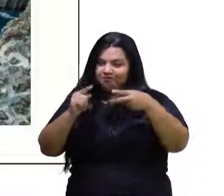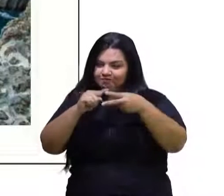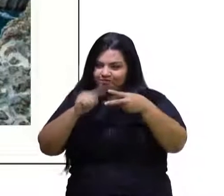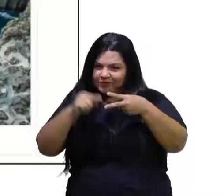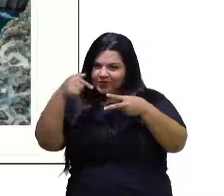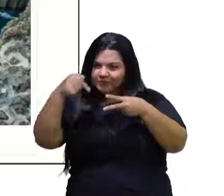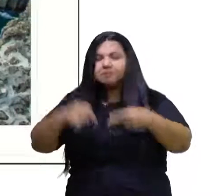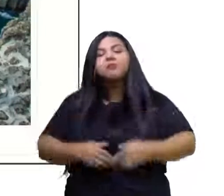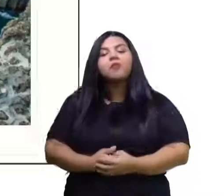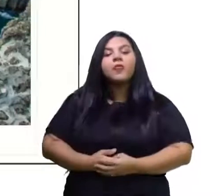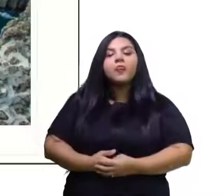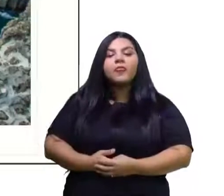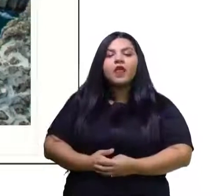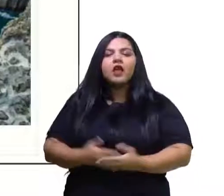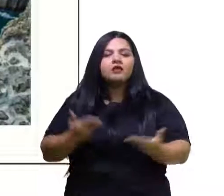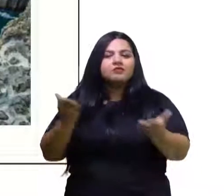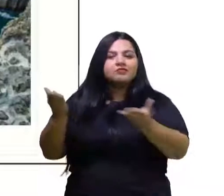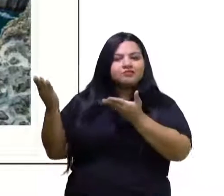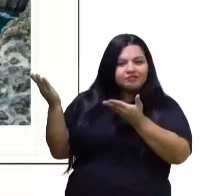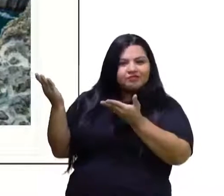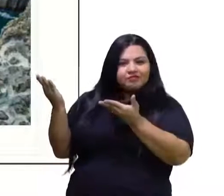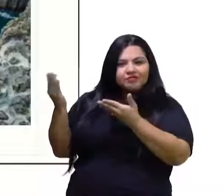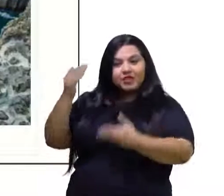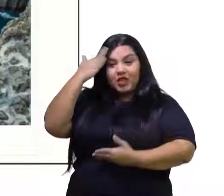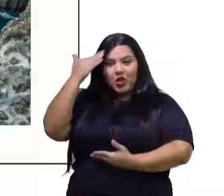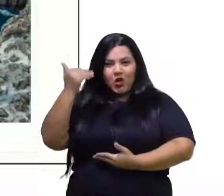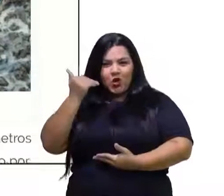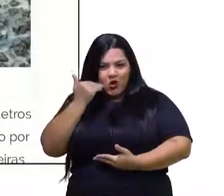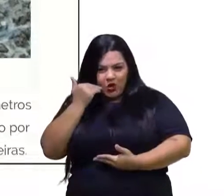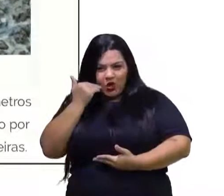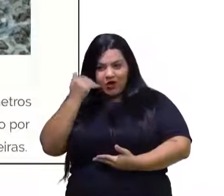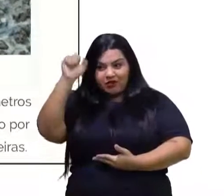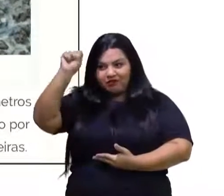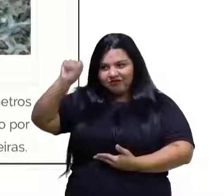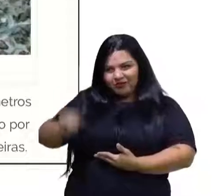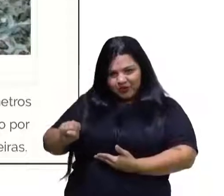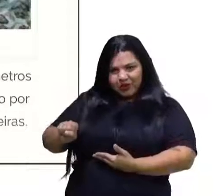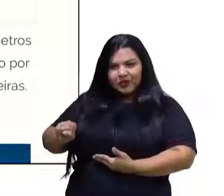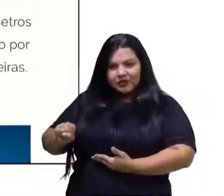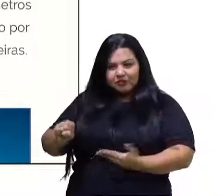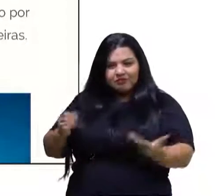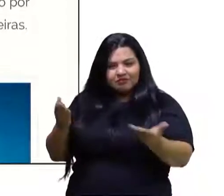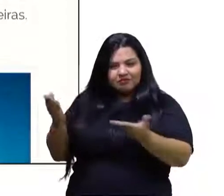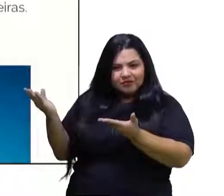naturais. Ilha de Jeju, na Coreia do Sul. Olha só, não é? Com essas